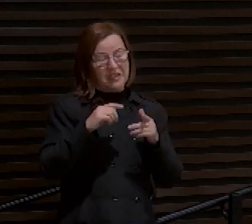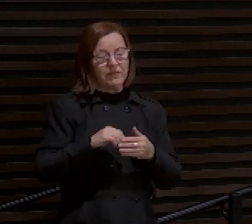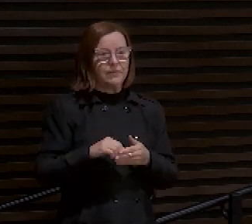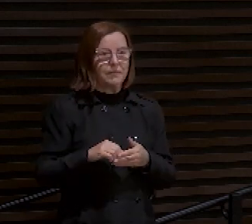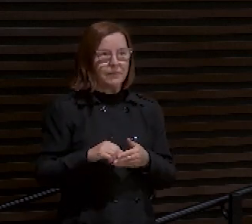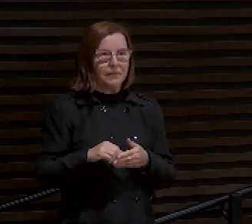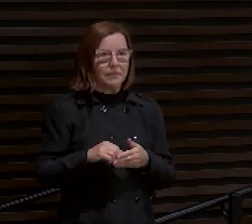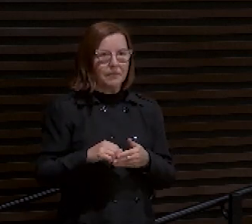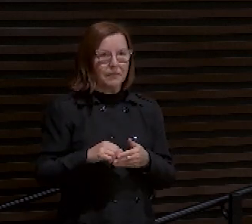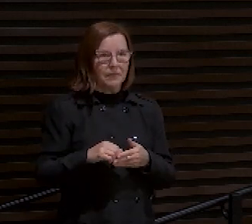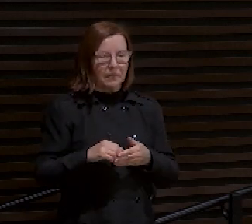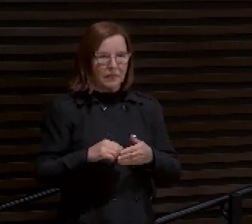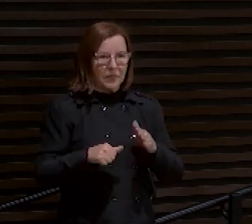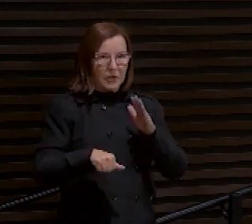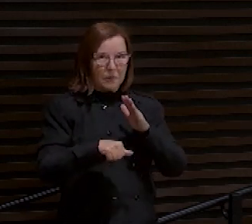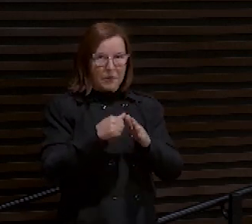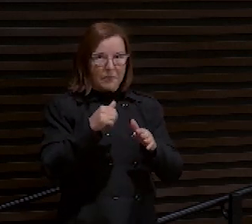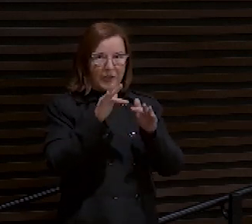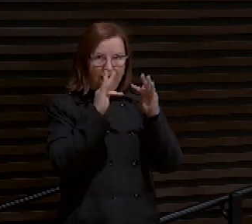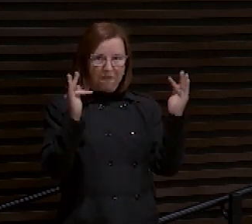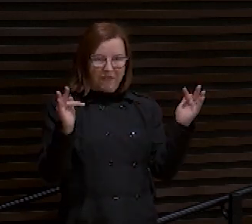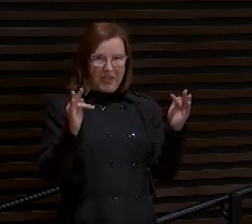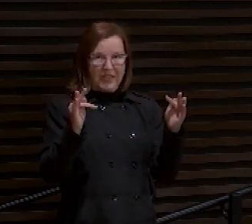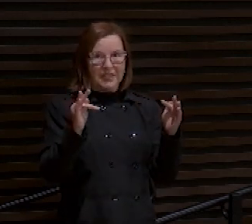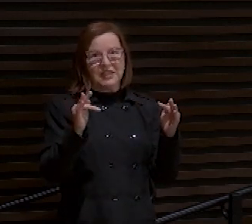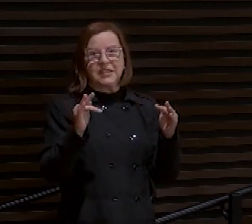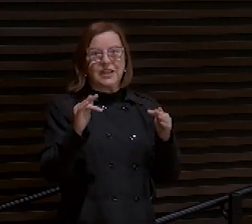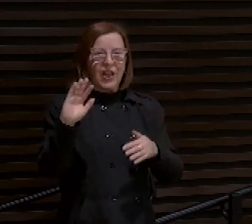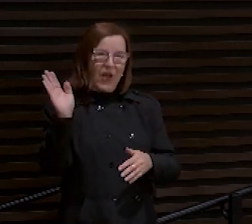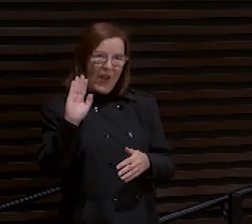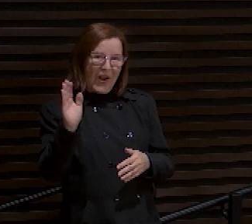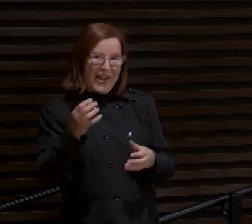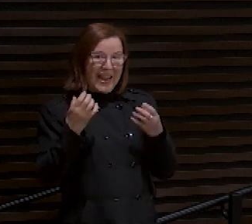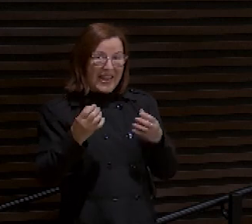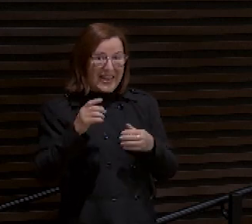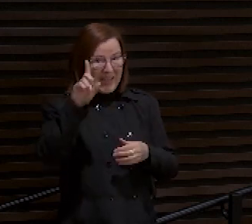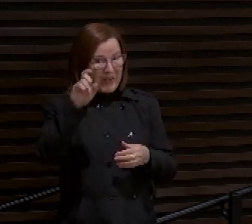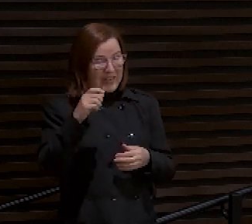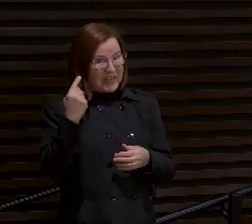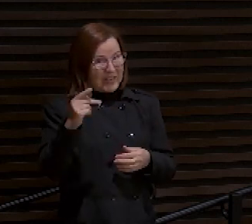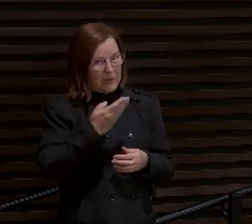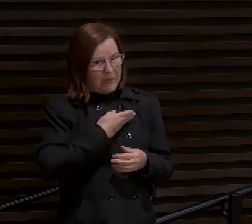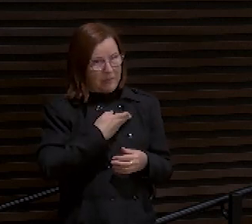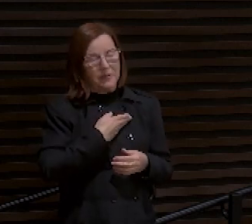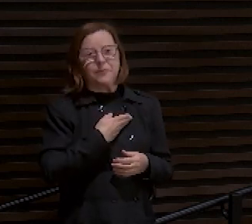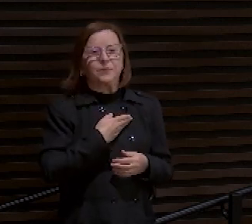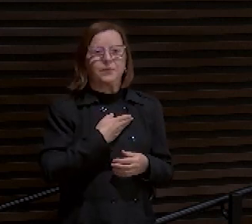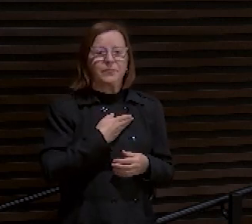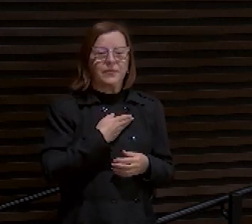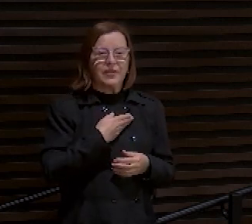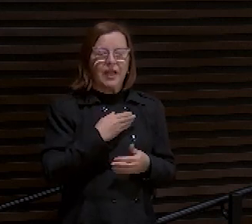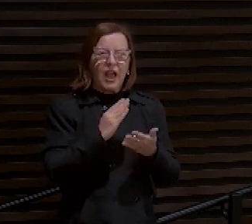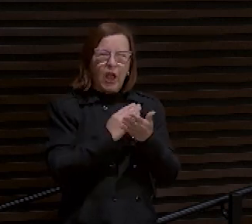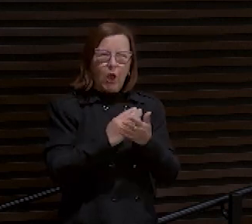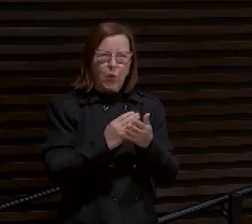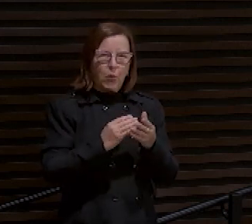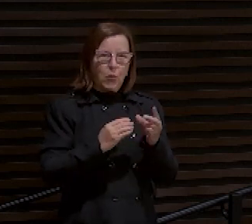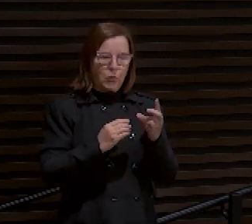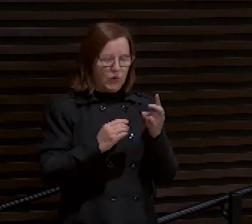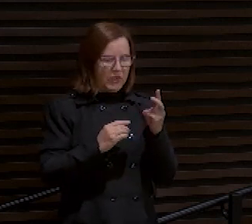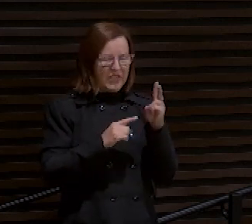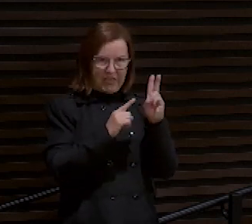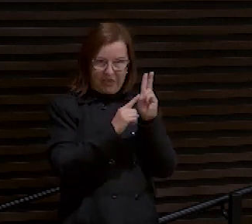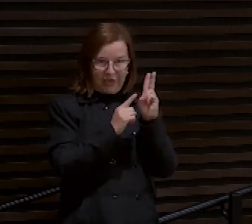aprenderam é: olá, quero ser seu amigo. Jogaram aquela carta, alguns índios receberam bem, jogaram alimentos também. Aí